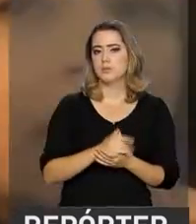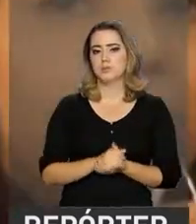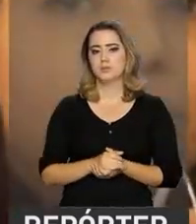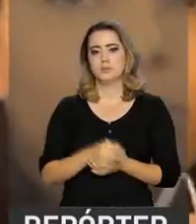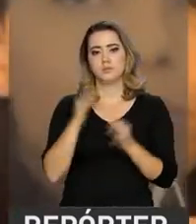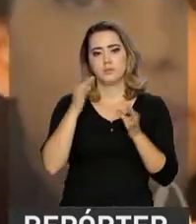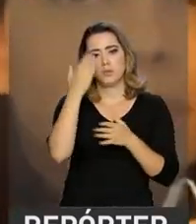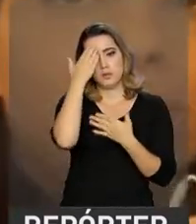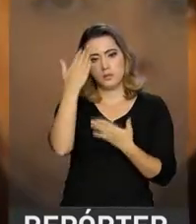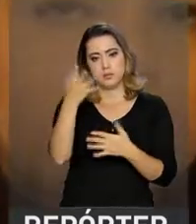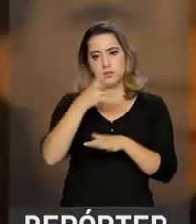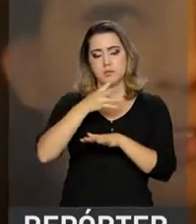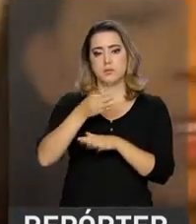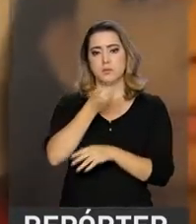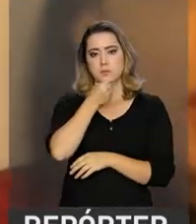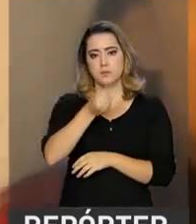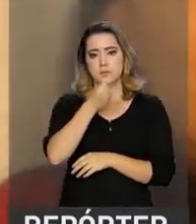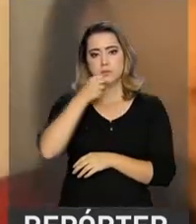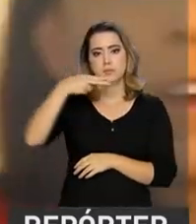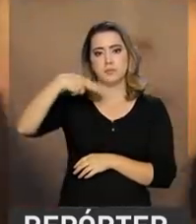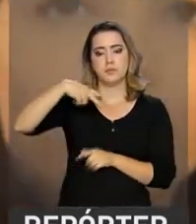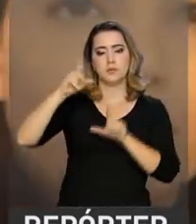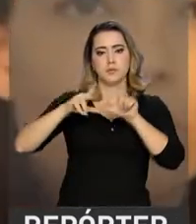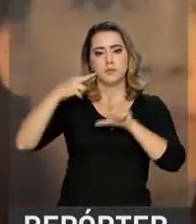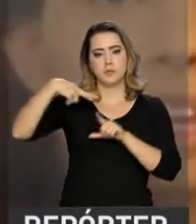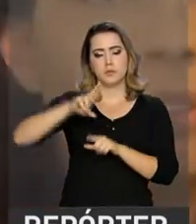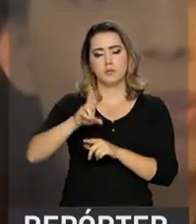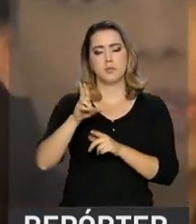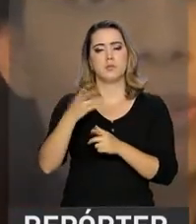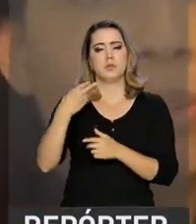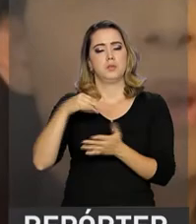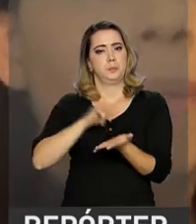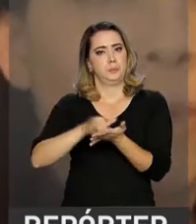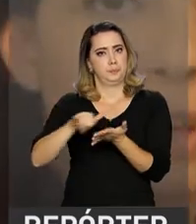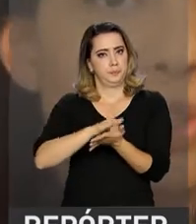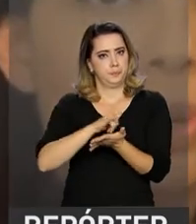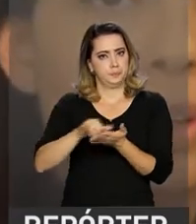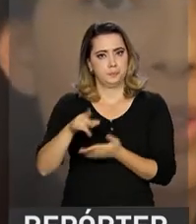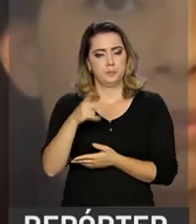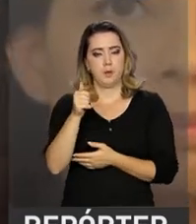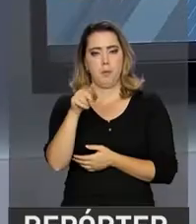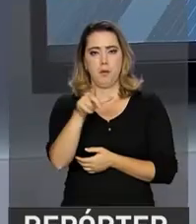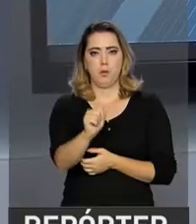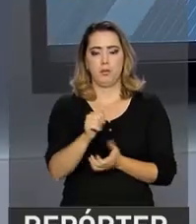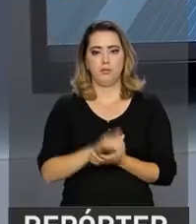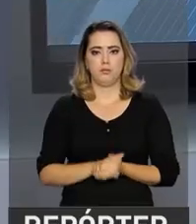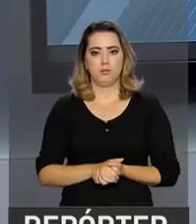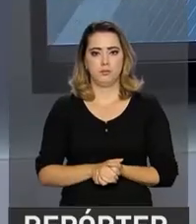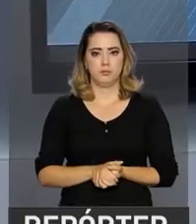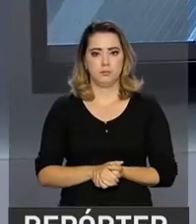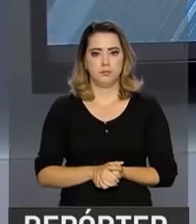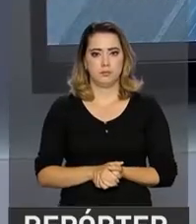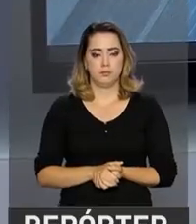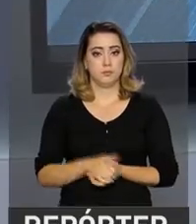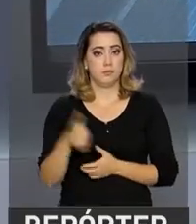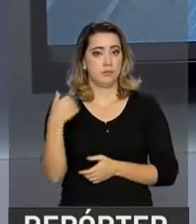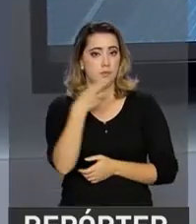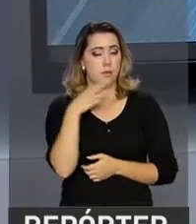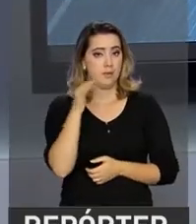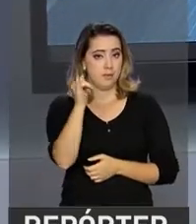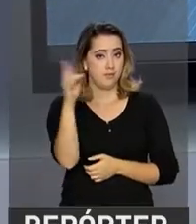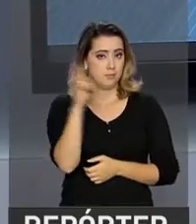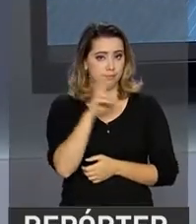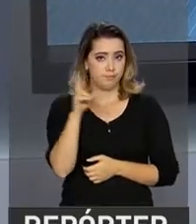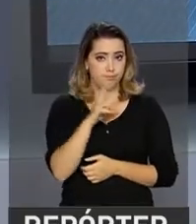Muito obrigada, ministro, por essa entrevista para a TV NBR. De Nova York, nos Estados Unidos, Paola De Hort. 13 bilhões